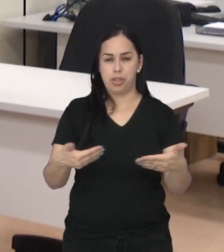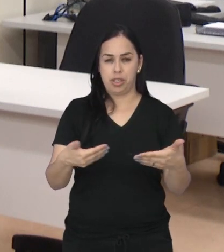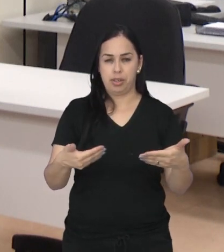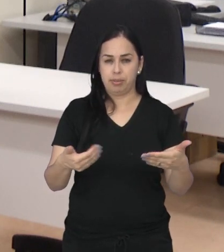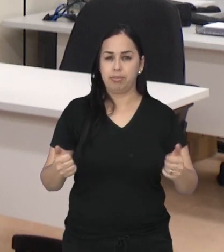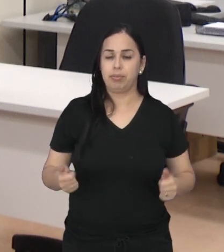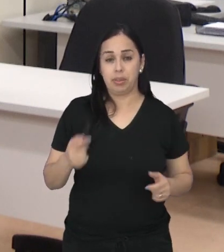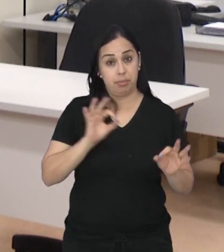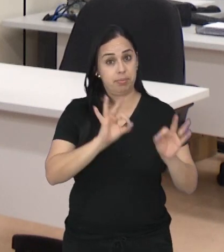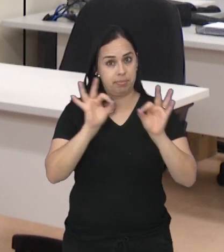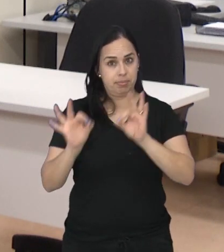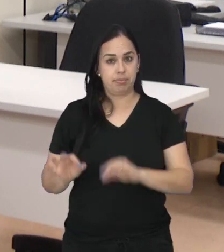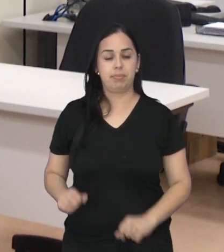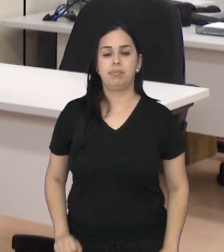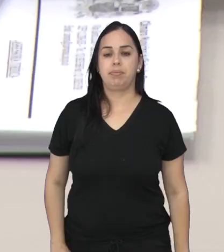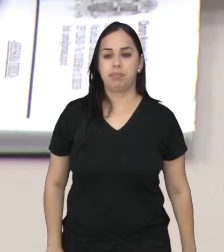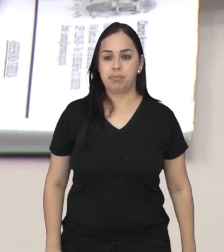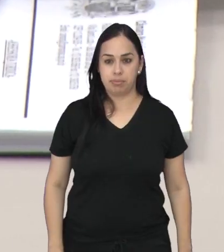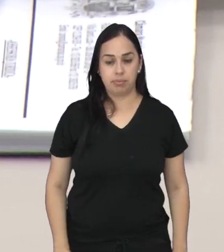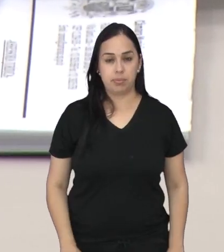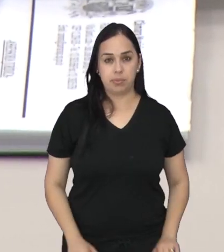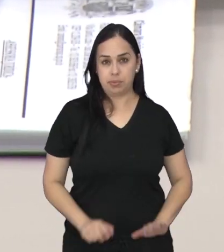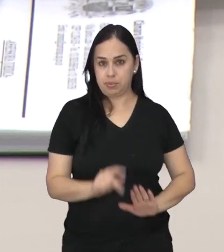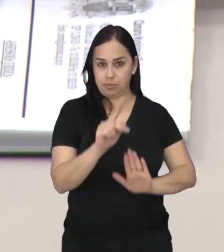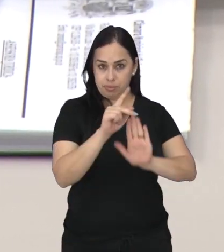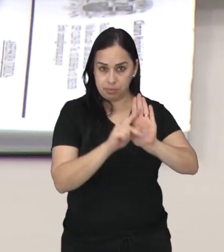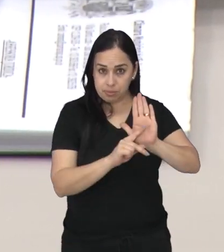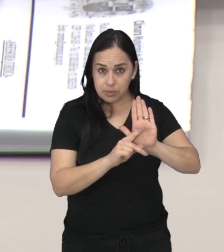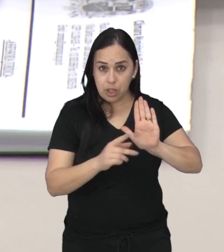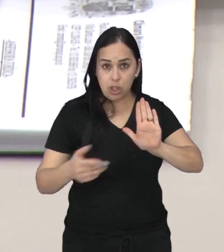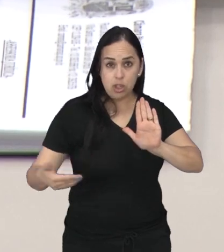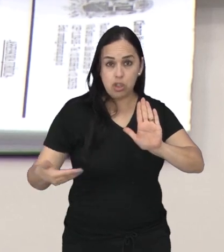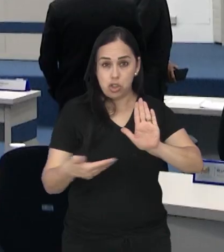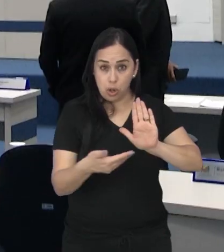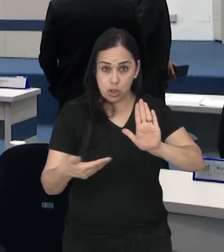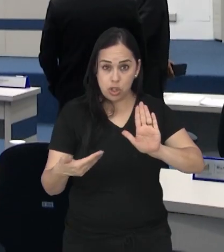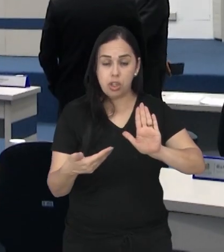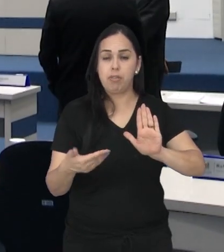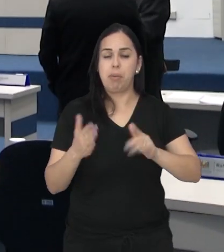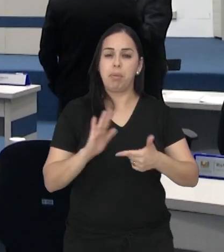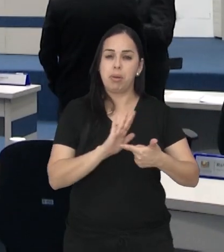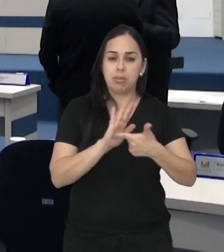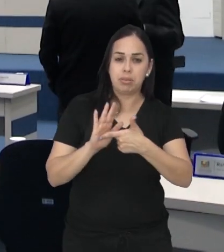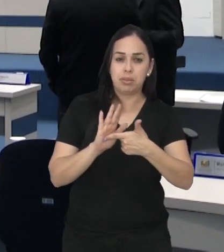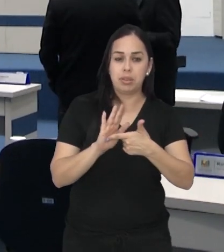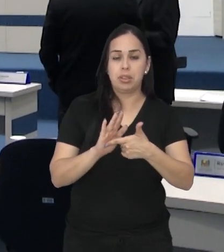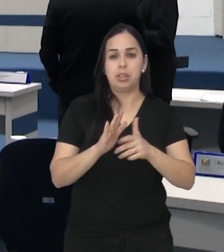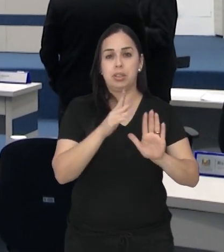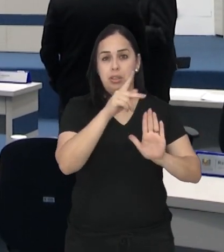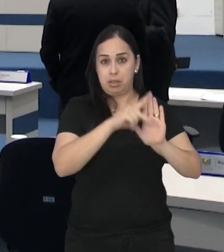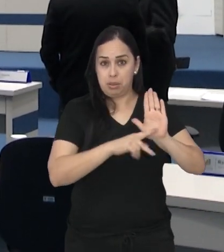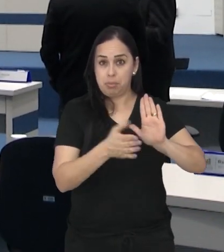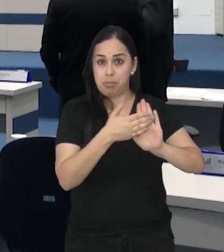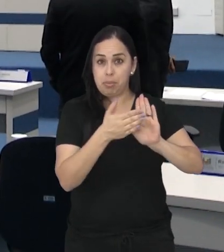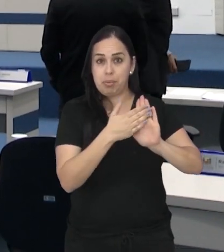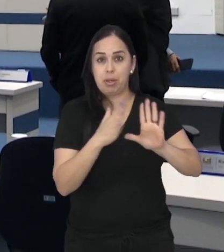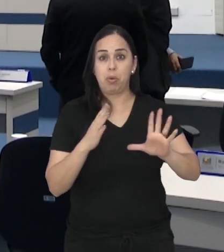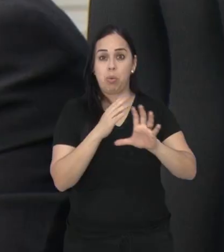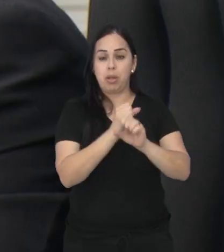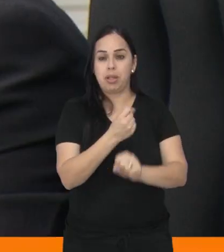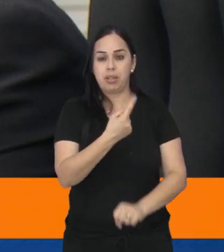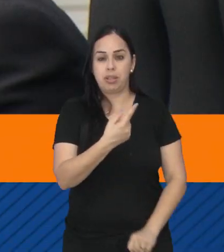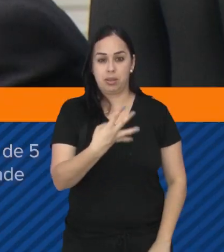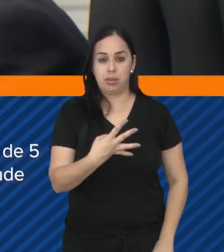Câmara de hoje. Confira. Entre os projetos da pauta da sessão desta quinta, que conta com 14